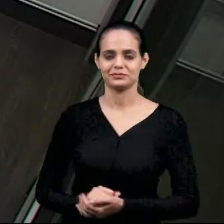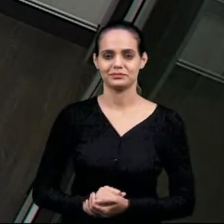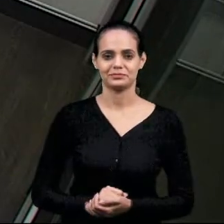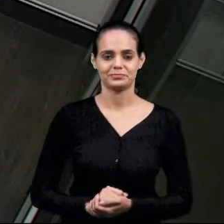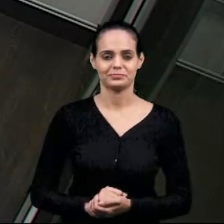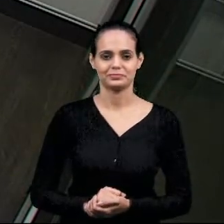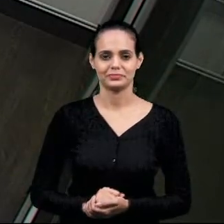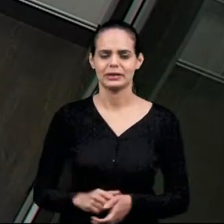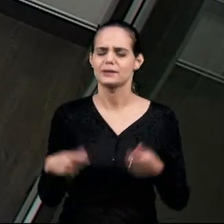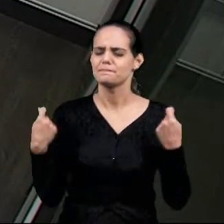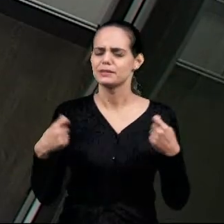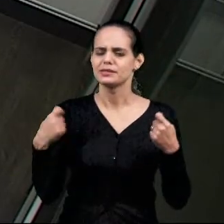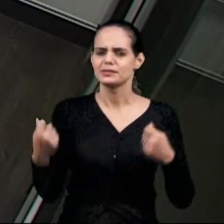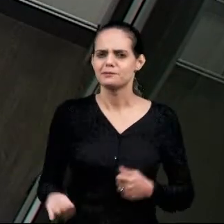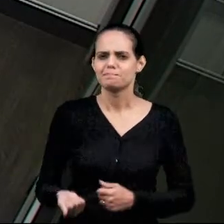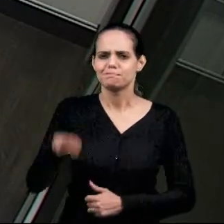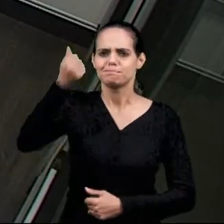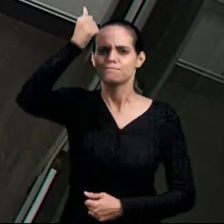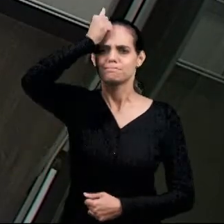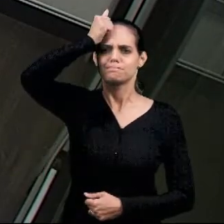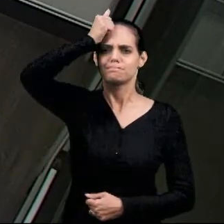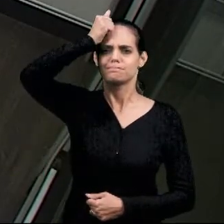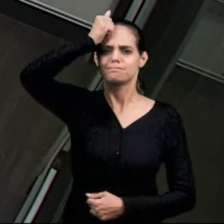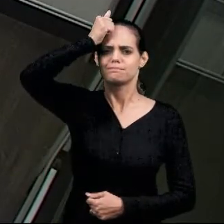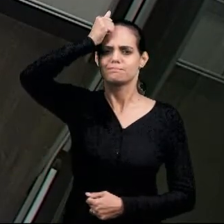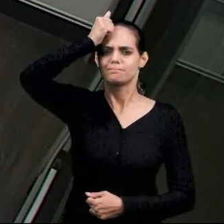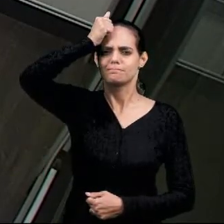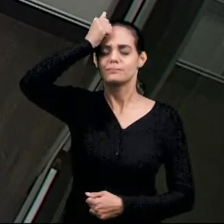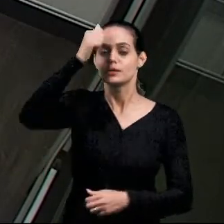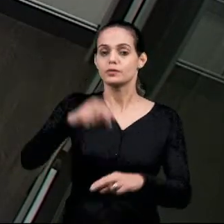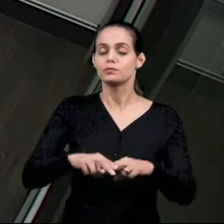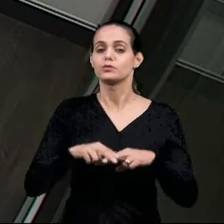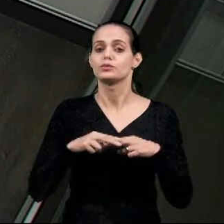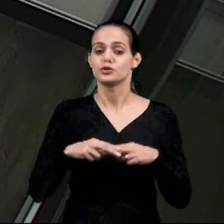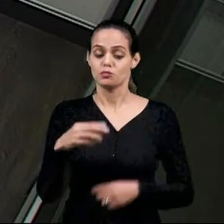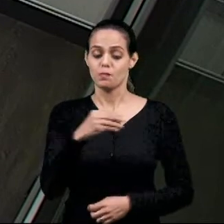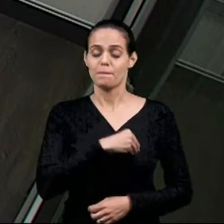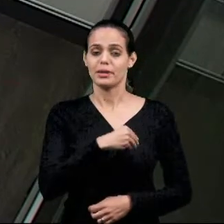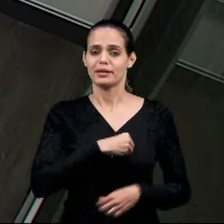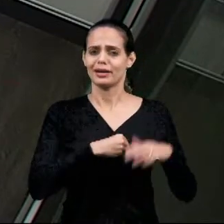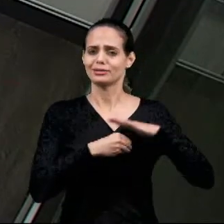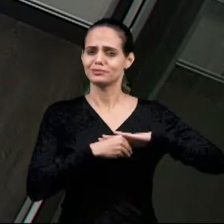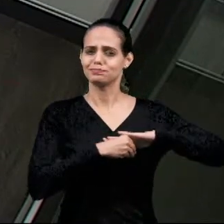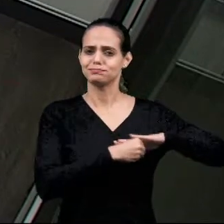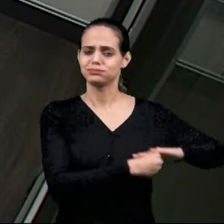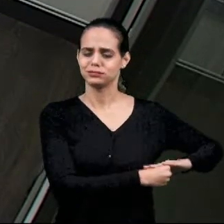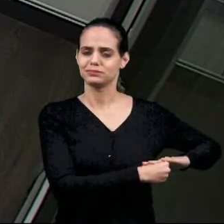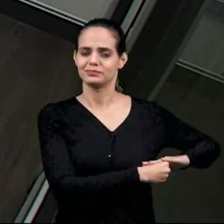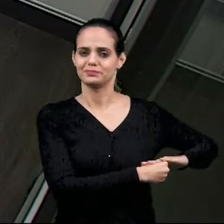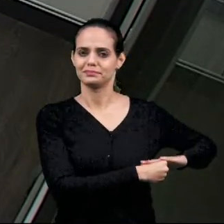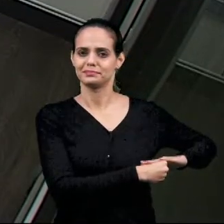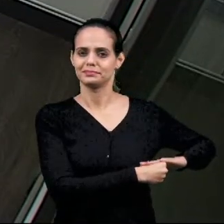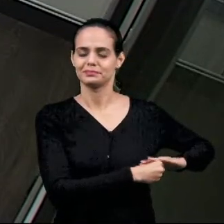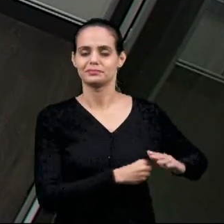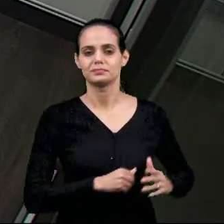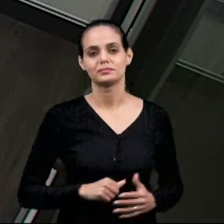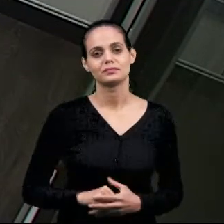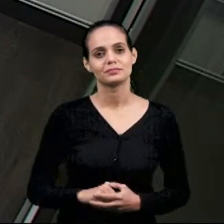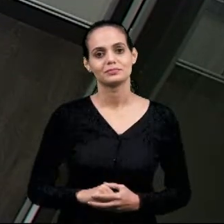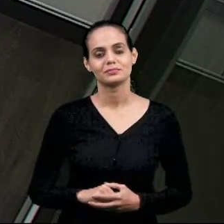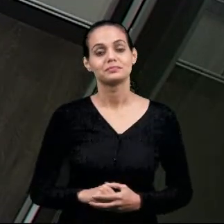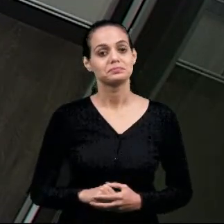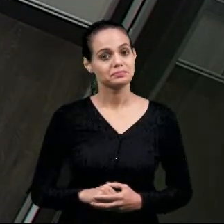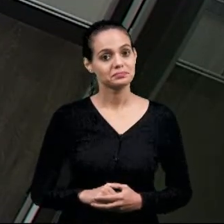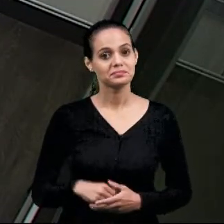um arrependimento para que os pecados sejam apagados, né? E aí o melhor,